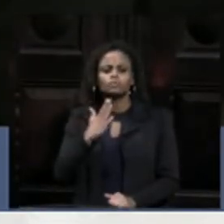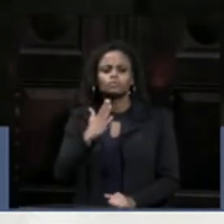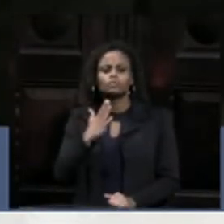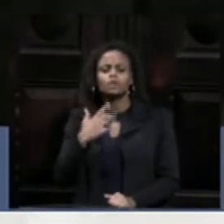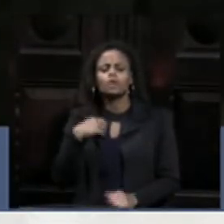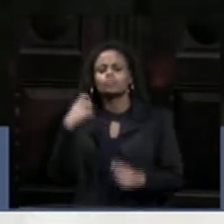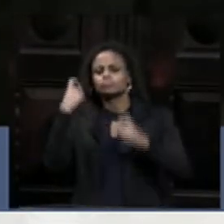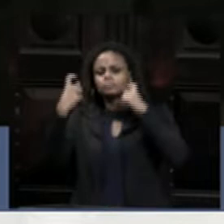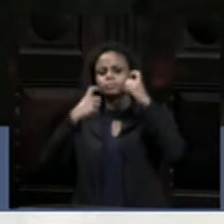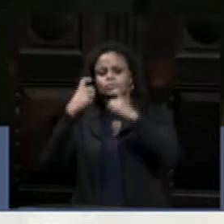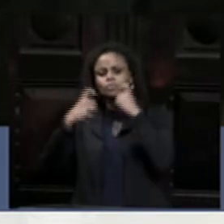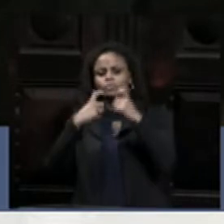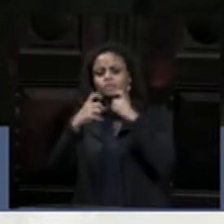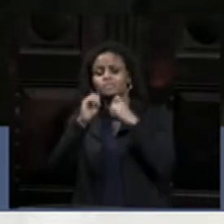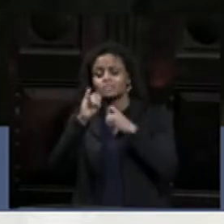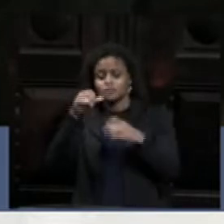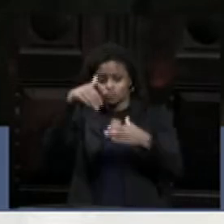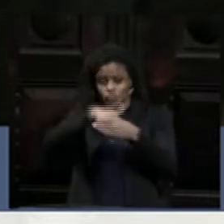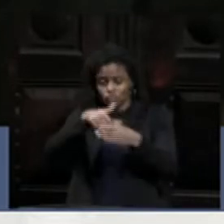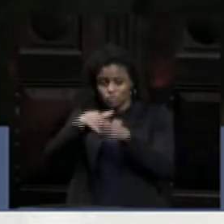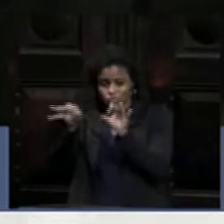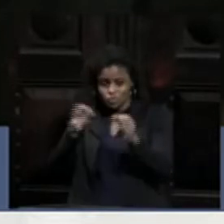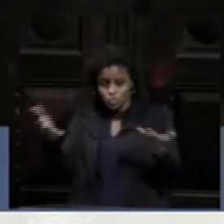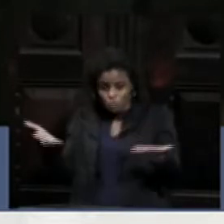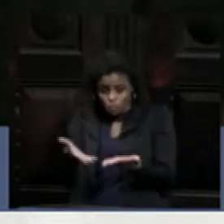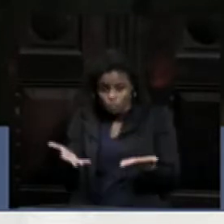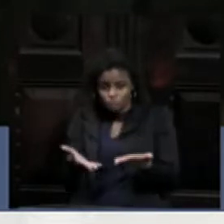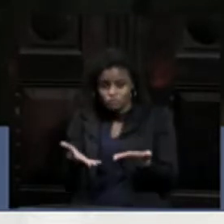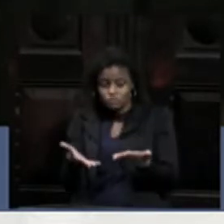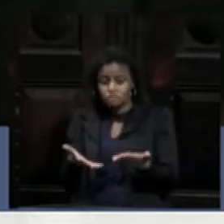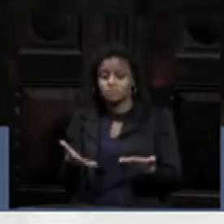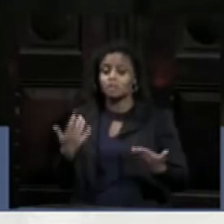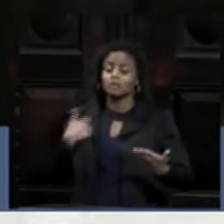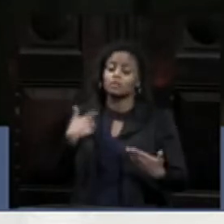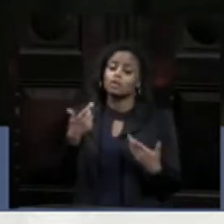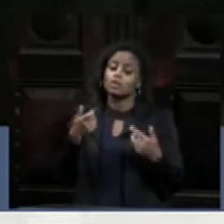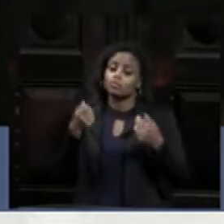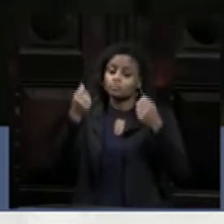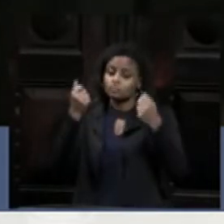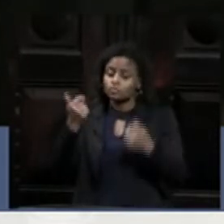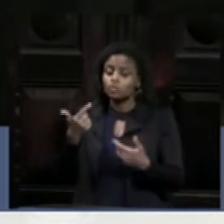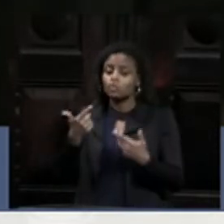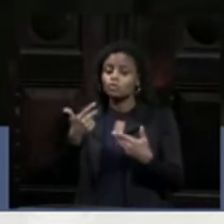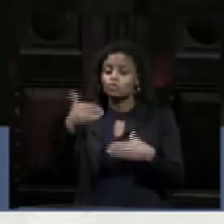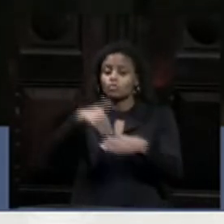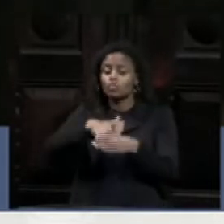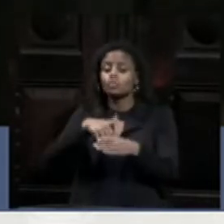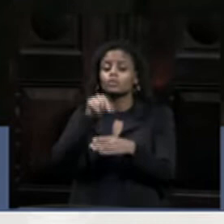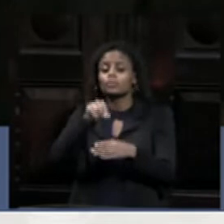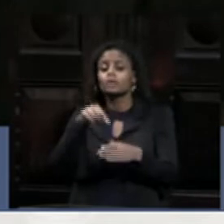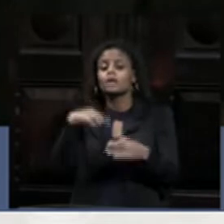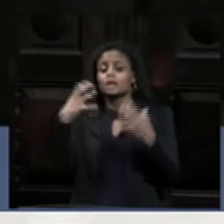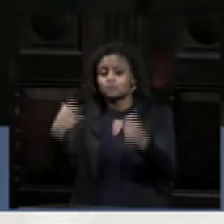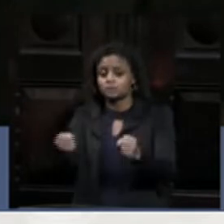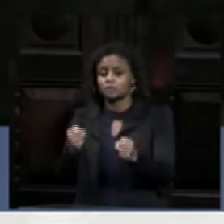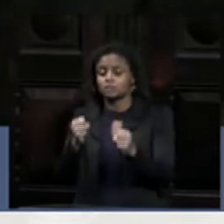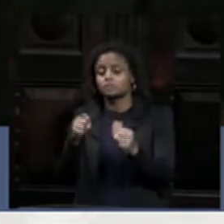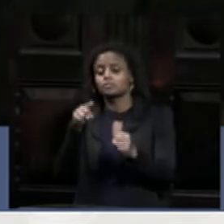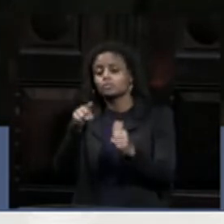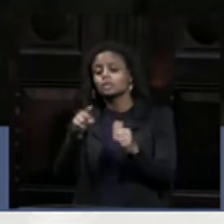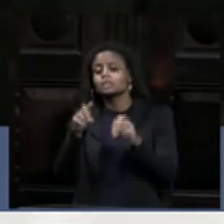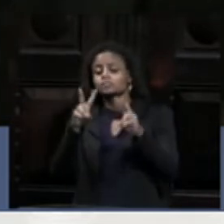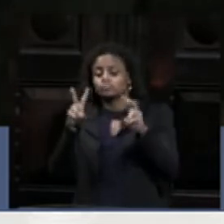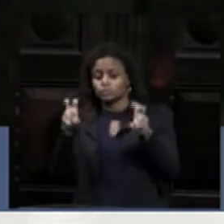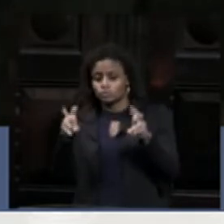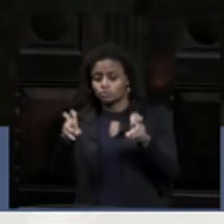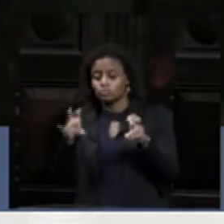preocupa muito. Eu, se for votar hoje, no parecer, então, eu vou dar a favor do mérito. Mas se for votar hoje, eu vou votar contrariamente